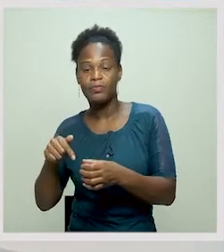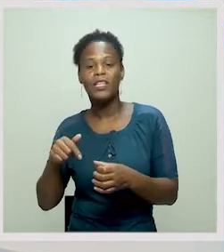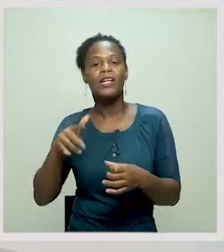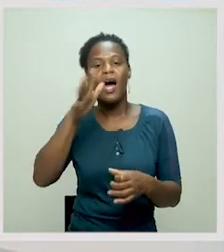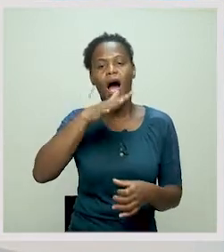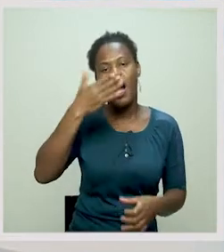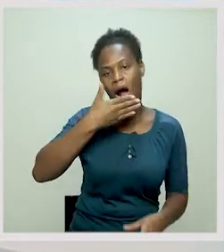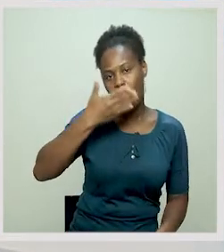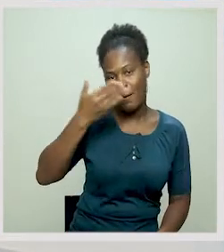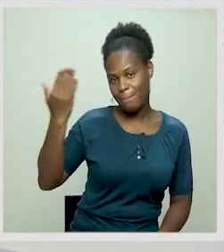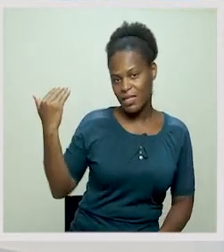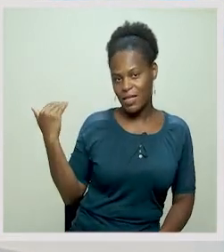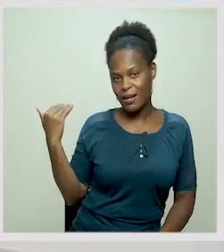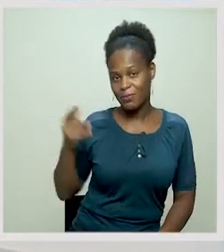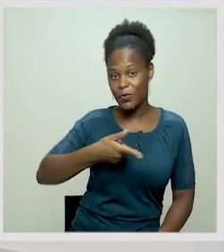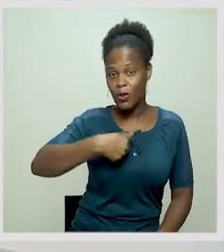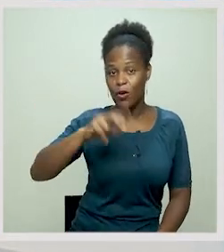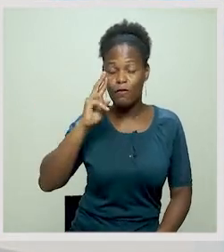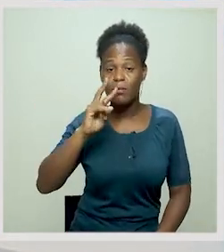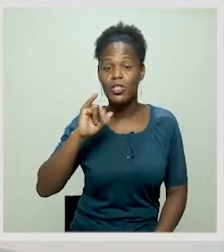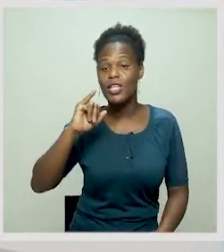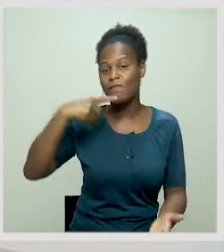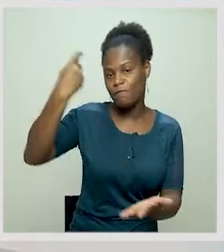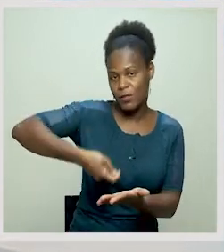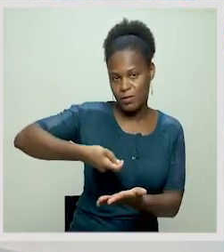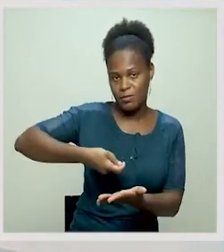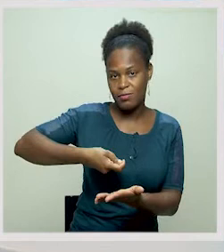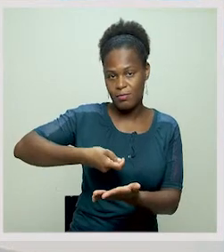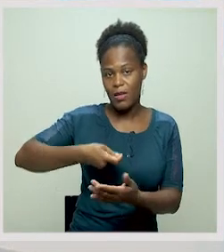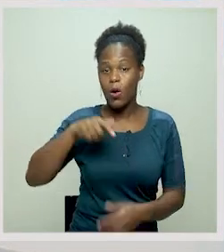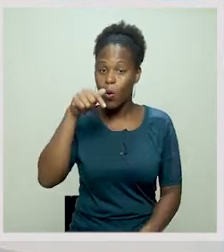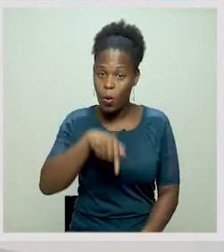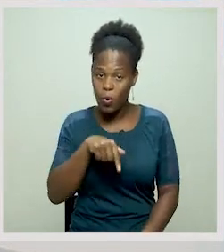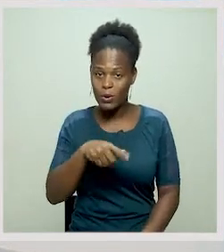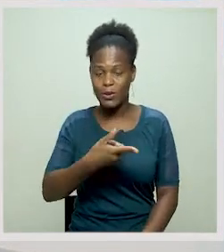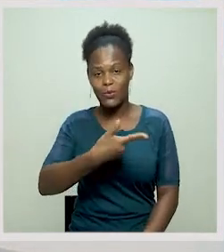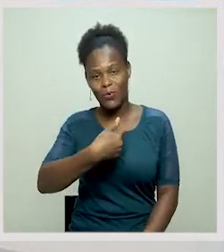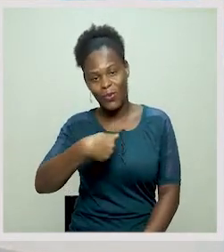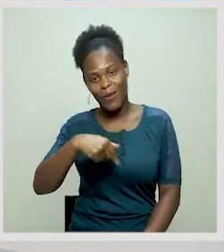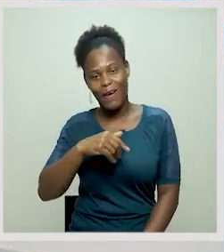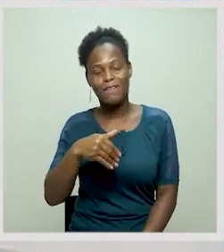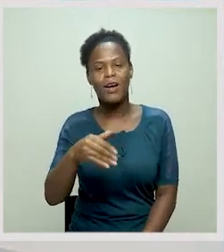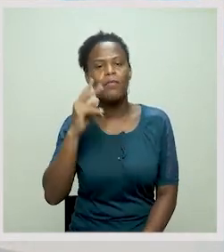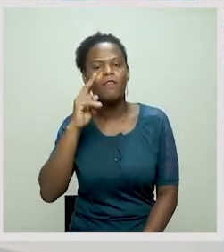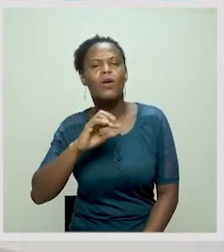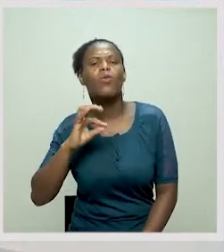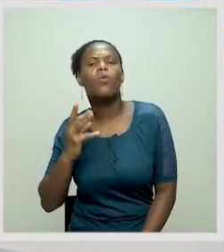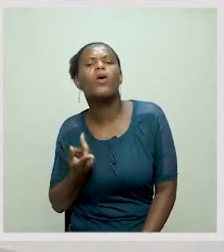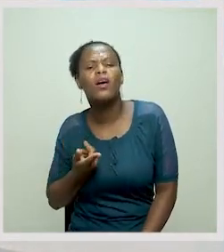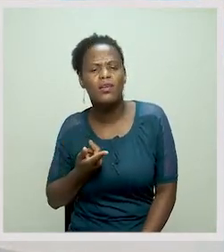aula passada, vimos o investimento. Hoje, nós vamos ver que tipos